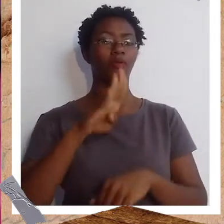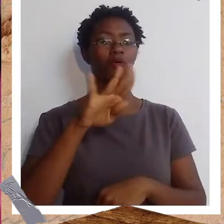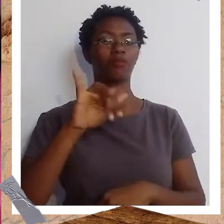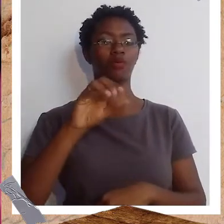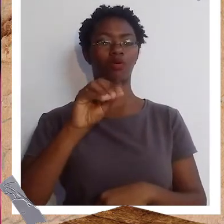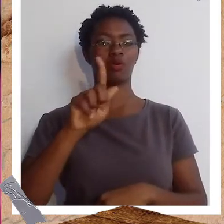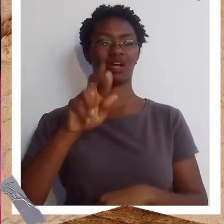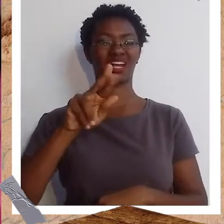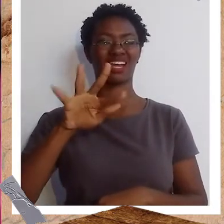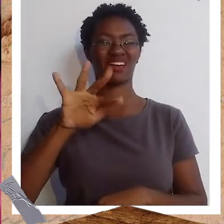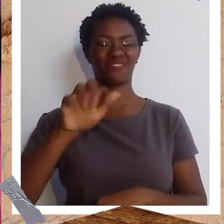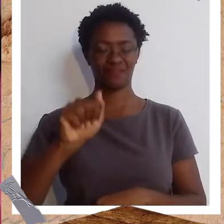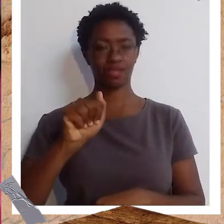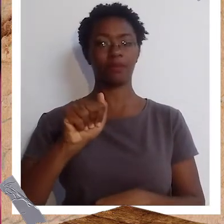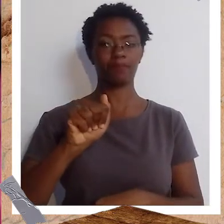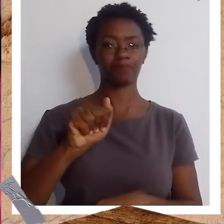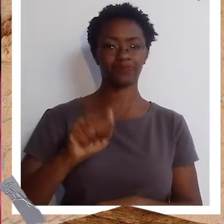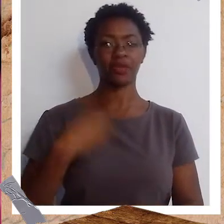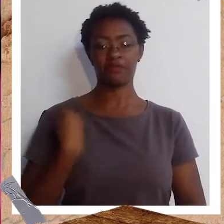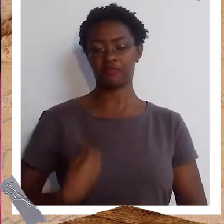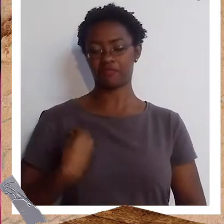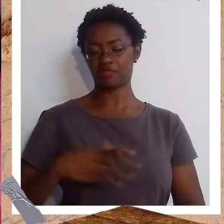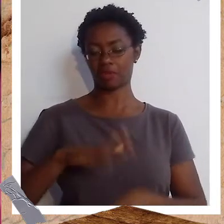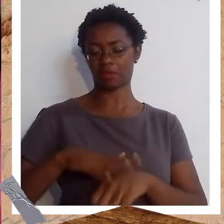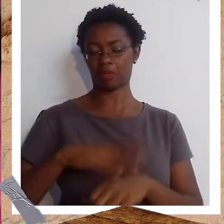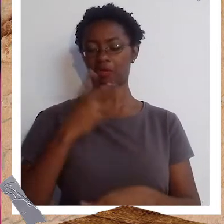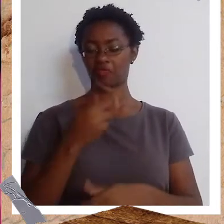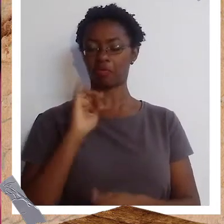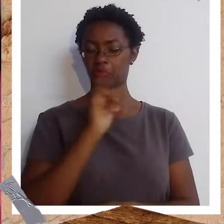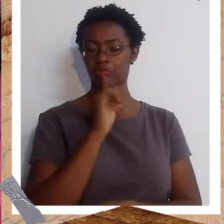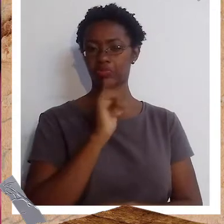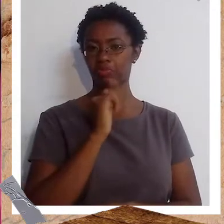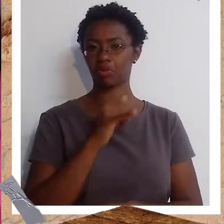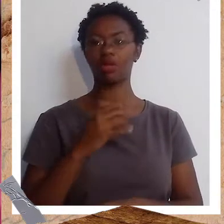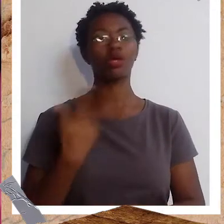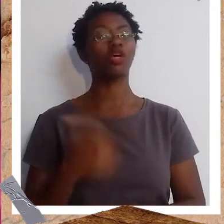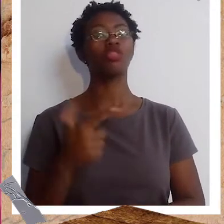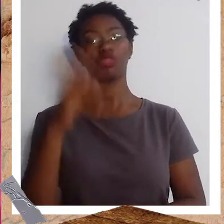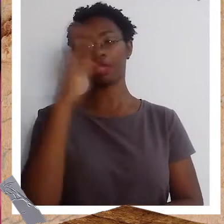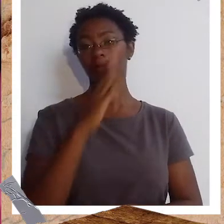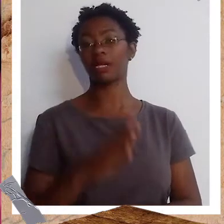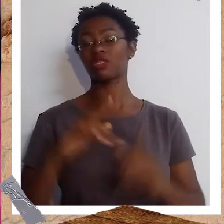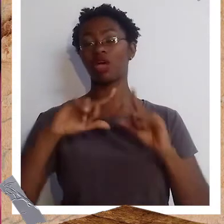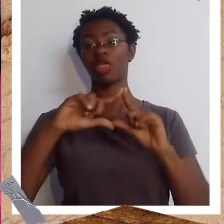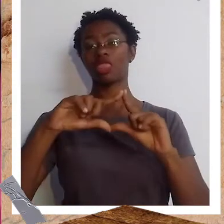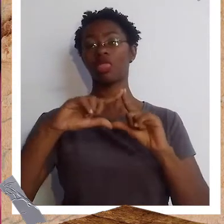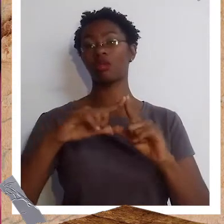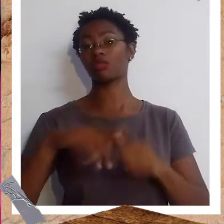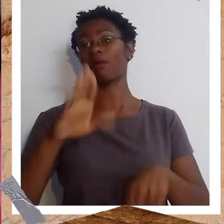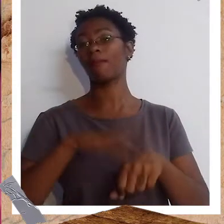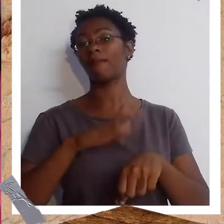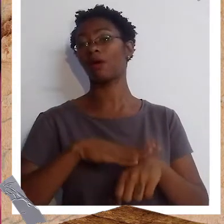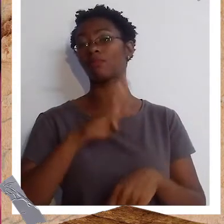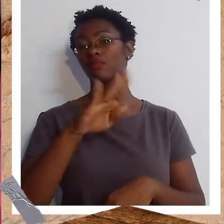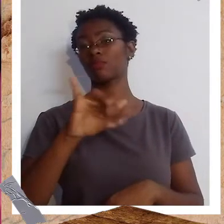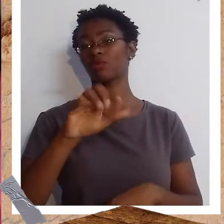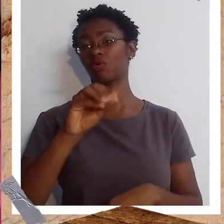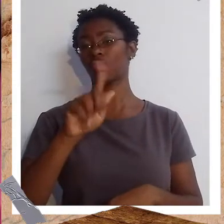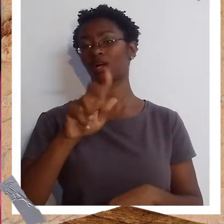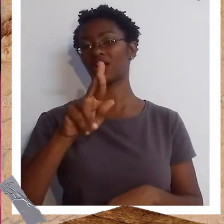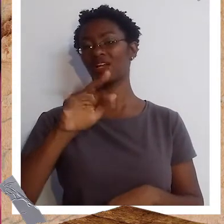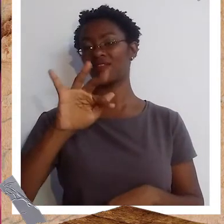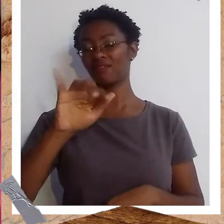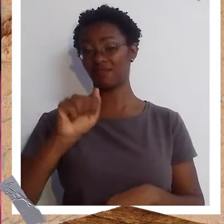texto autobiográfico mesmo, né, a gente não tem no Brasil a tradição de textos autobiográficos de mulheres, de uma